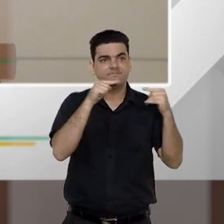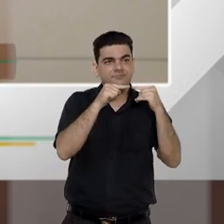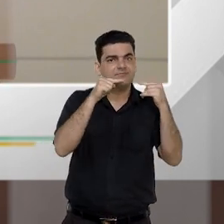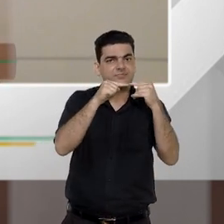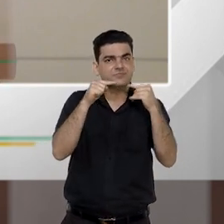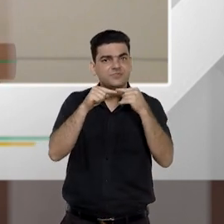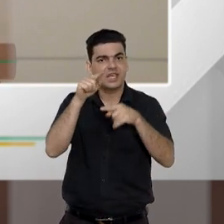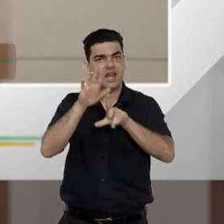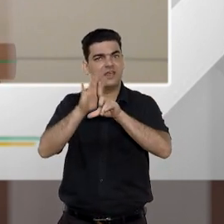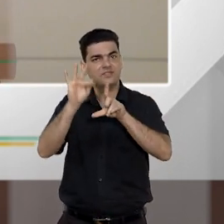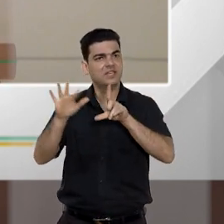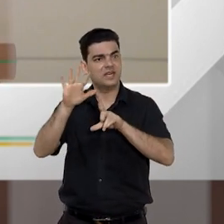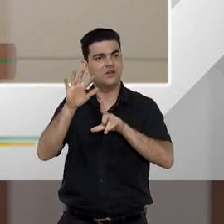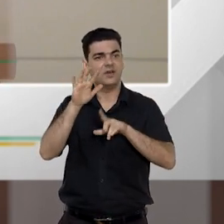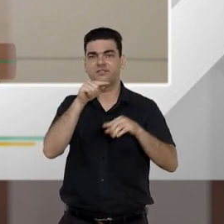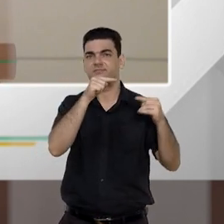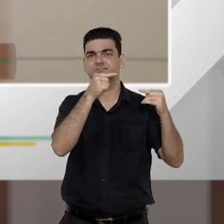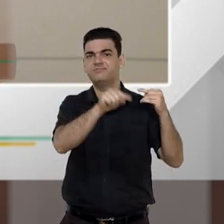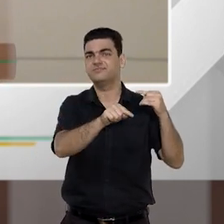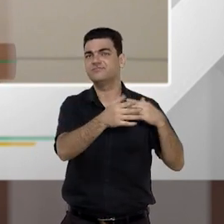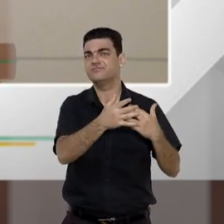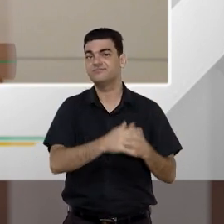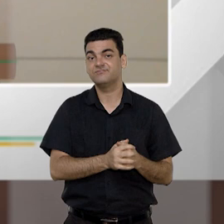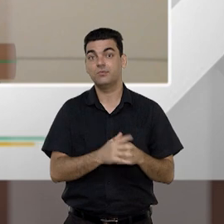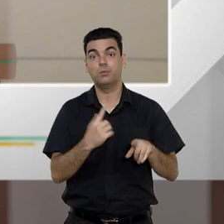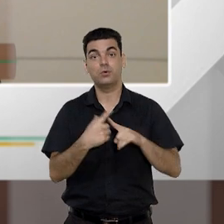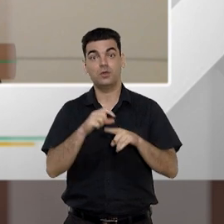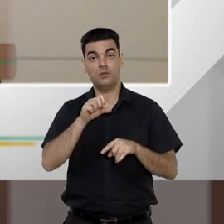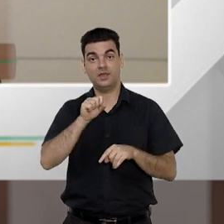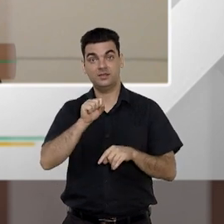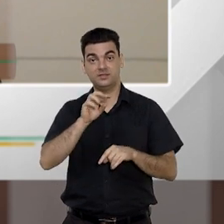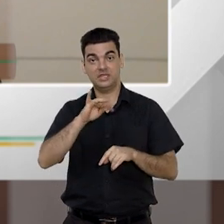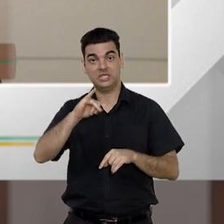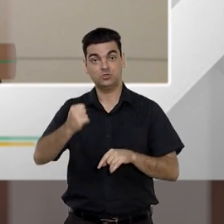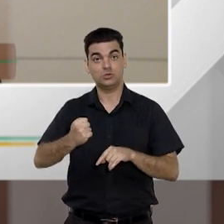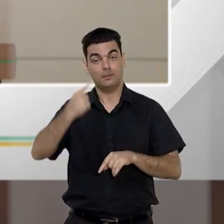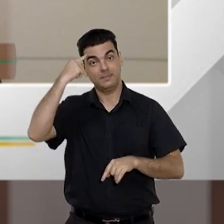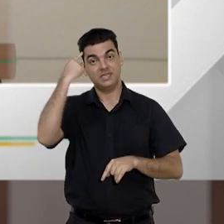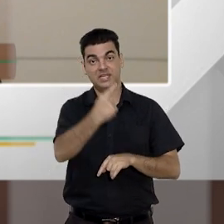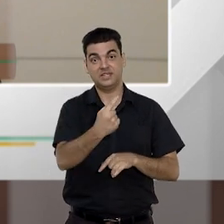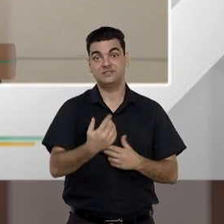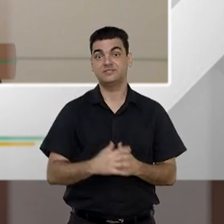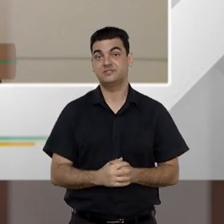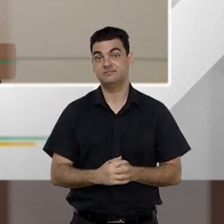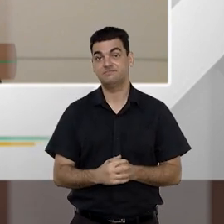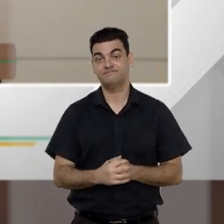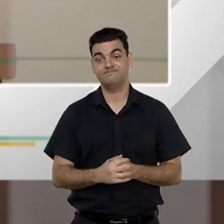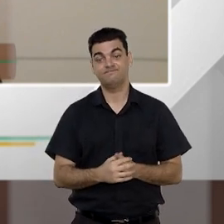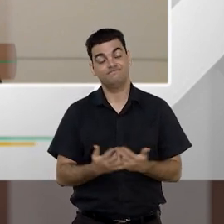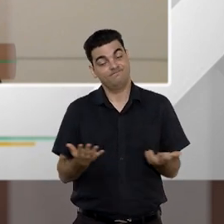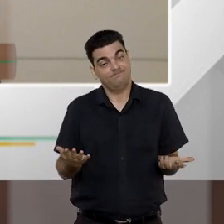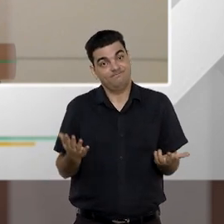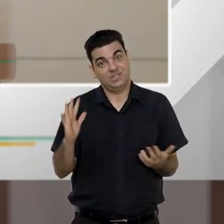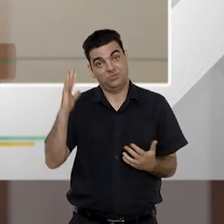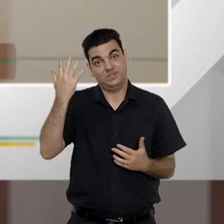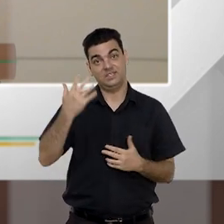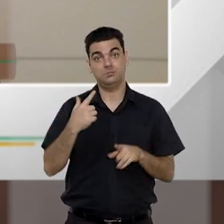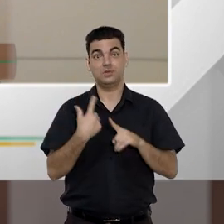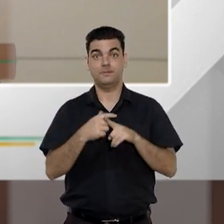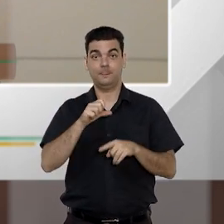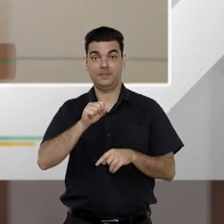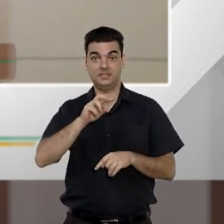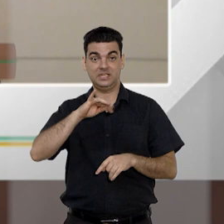estaduais estarem aplicando a interpretação da lei federal de acordo com aquilo que o Superior Tribunal de Justiça decidia. Mas tem